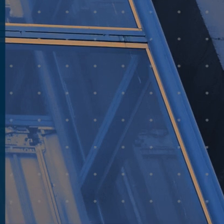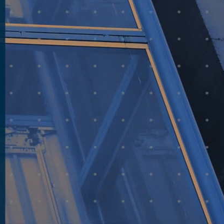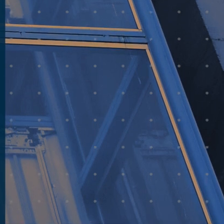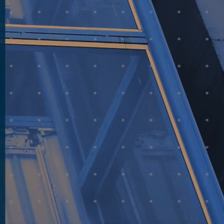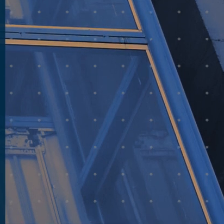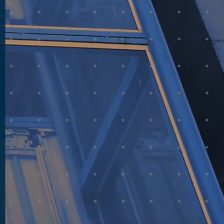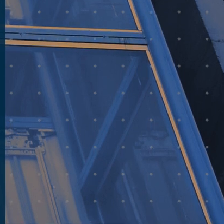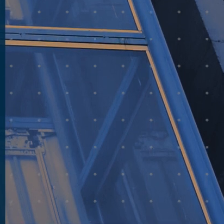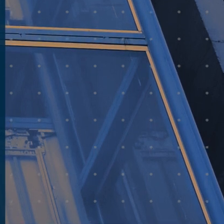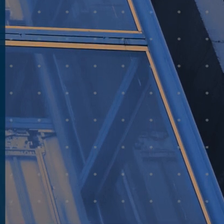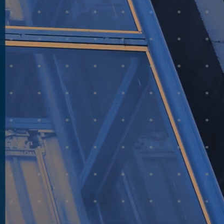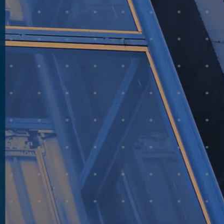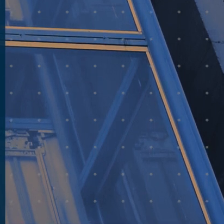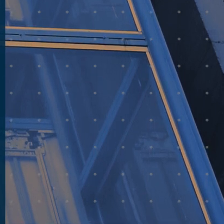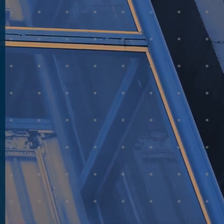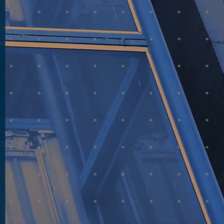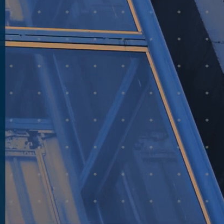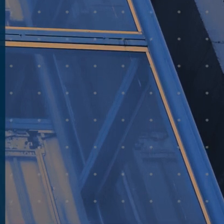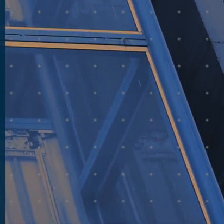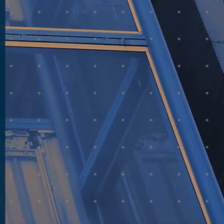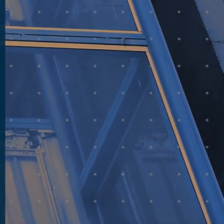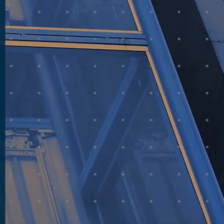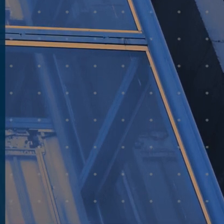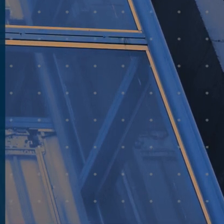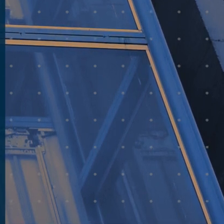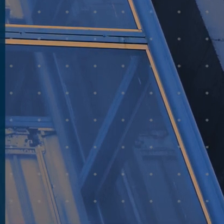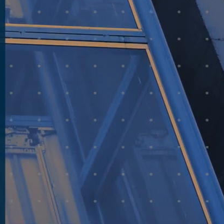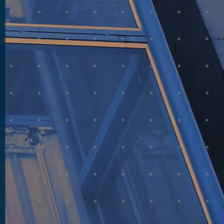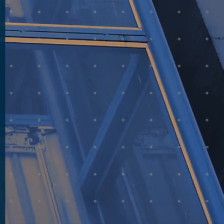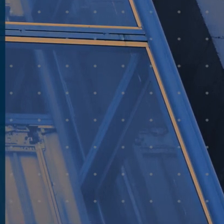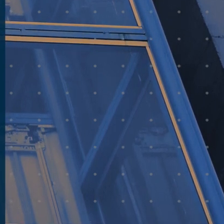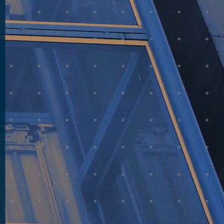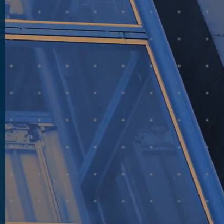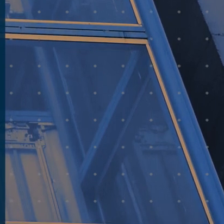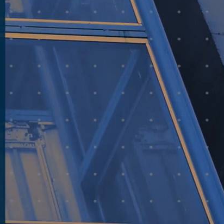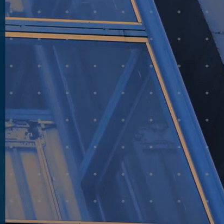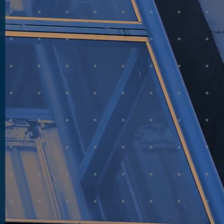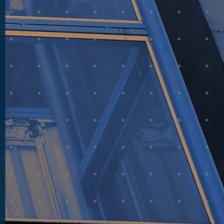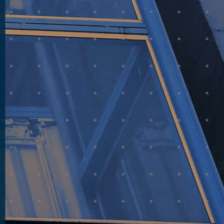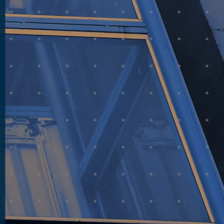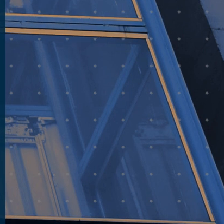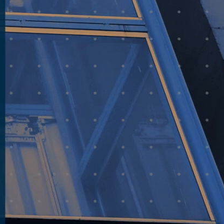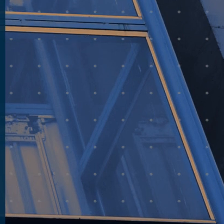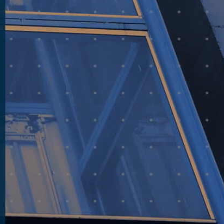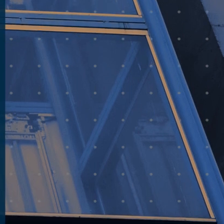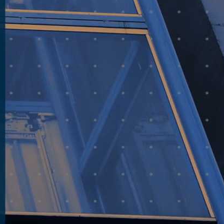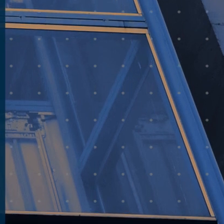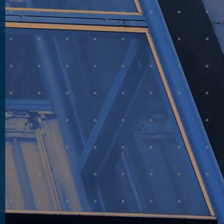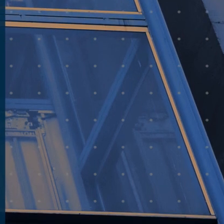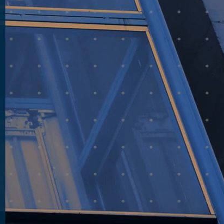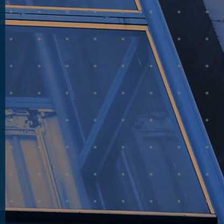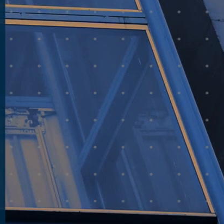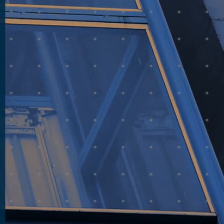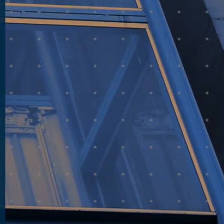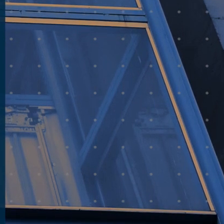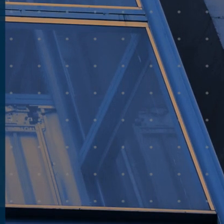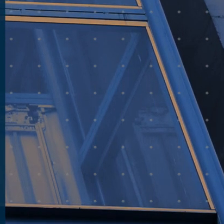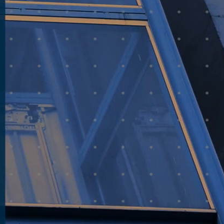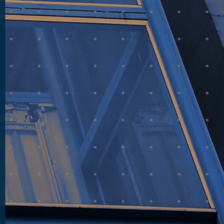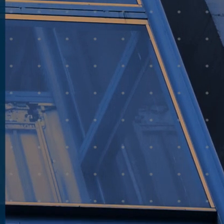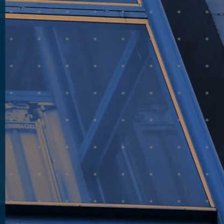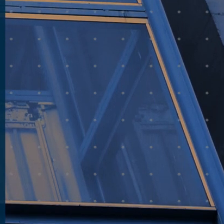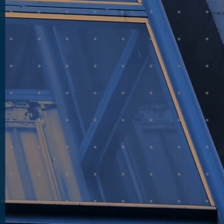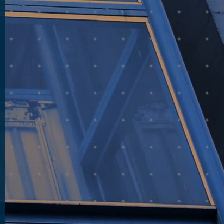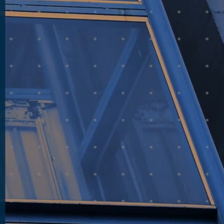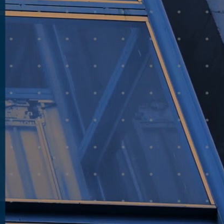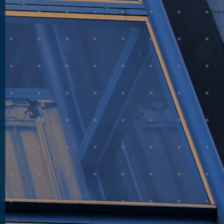de eletricista, ajudante de embalador, ajudante de lavador de automóvel, ajudante de obras, ajudante de